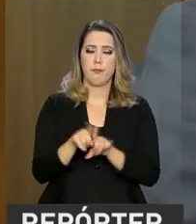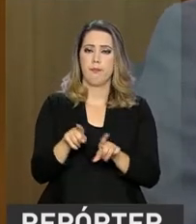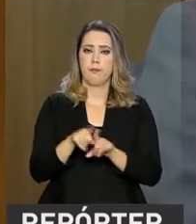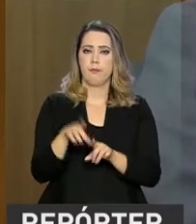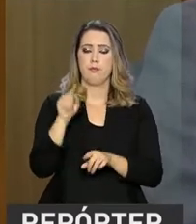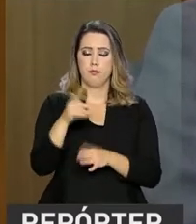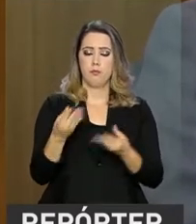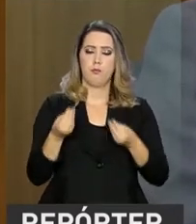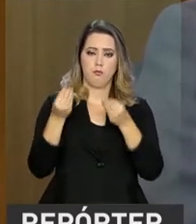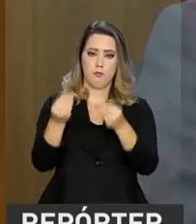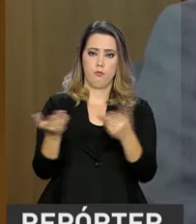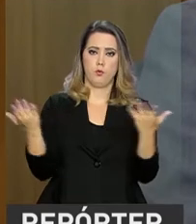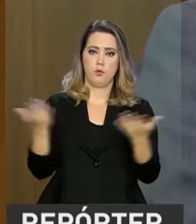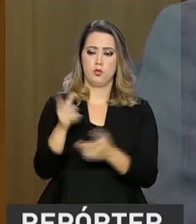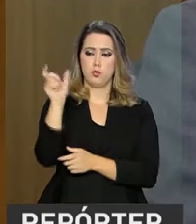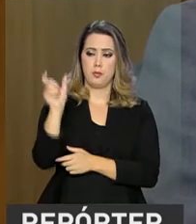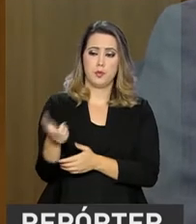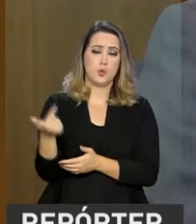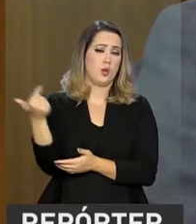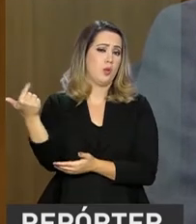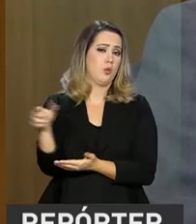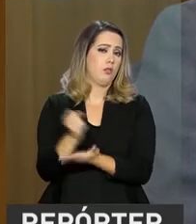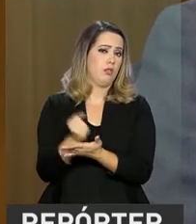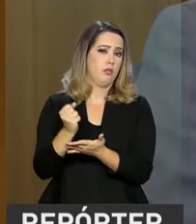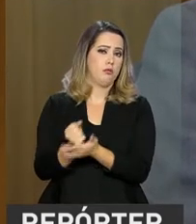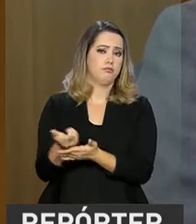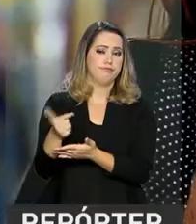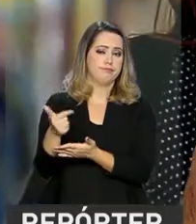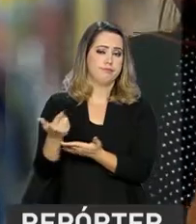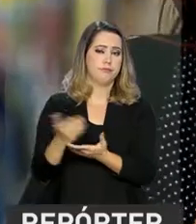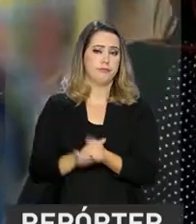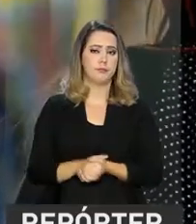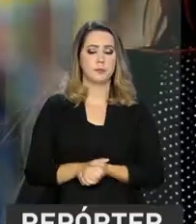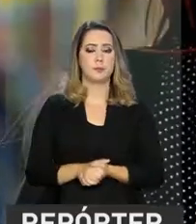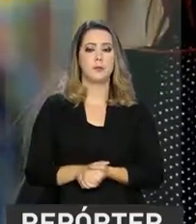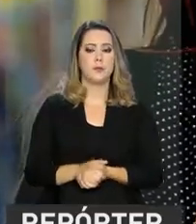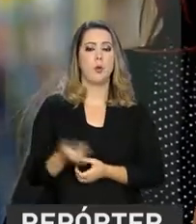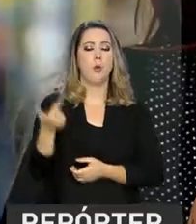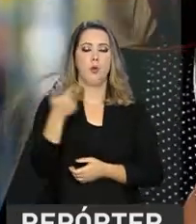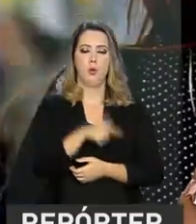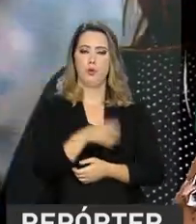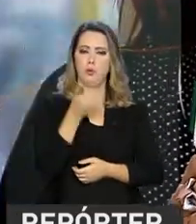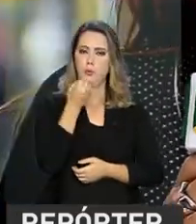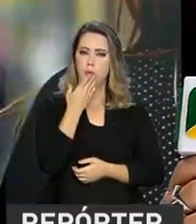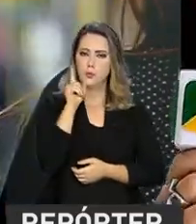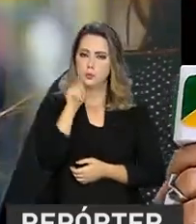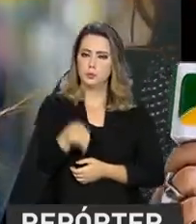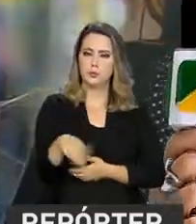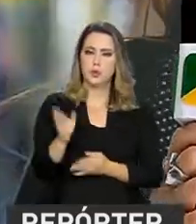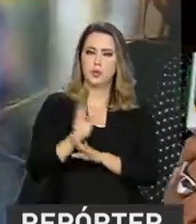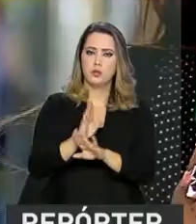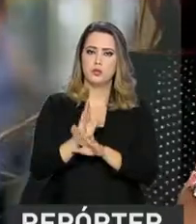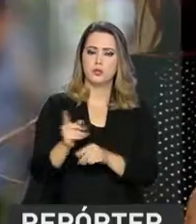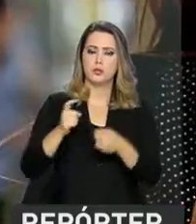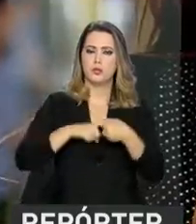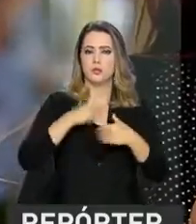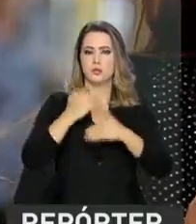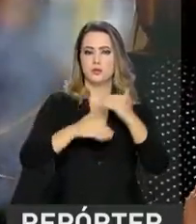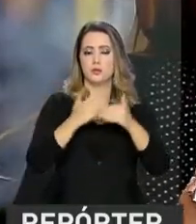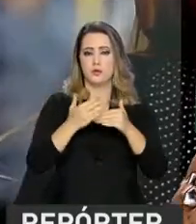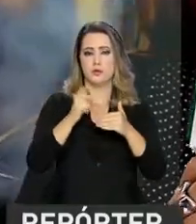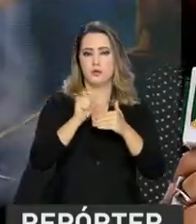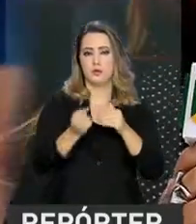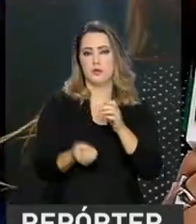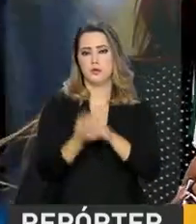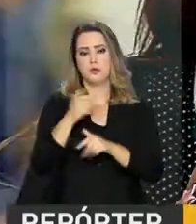que hoje esse trabalhador que está na informalidade não está percebendo. Uma outra ferramenta que tem ajudado a retomada ao mercado de trabalho